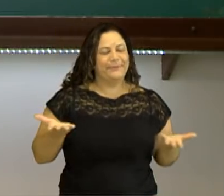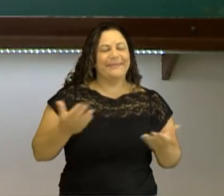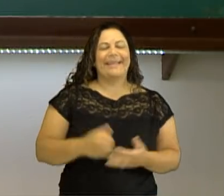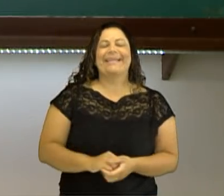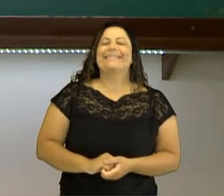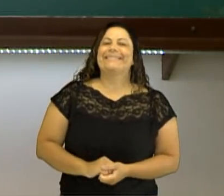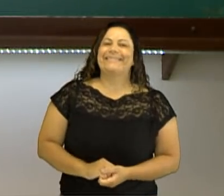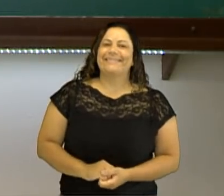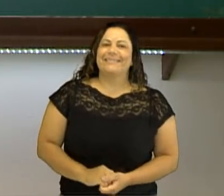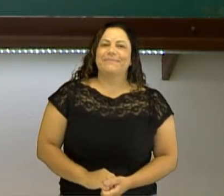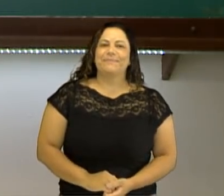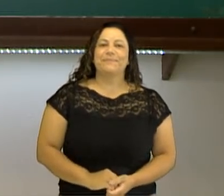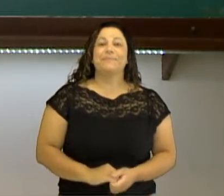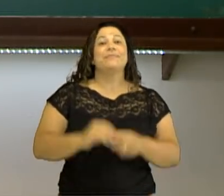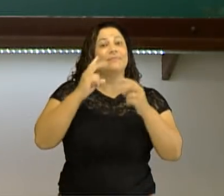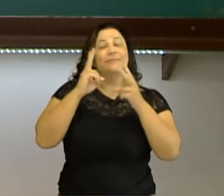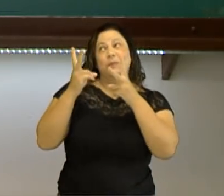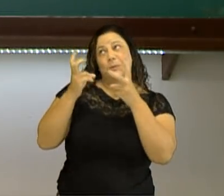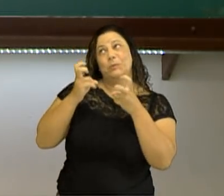nutriente? Vamos dar uma olhada.